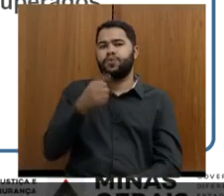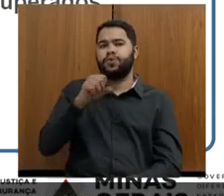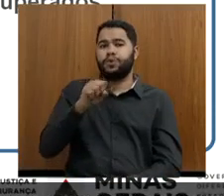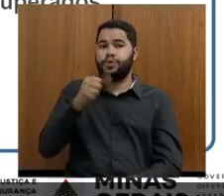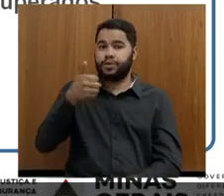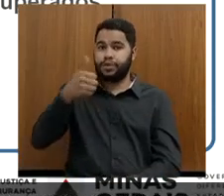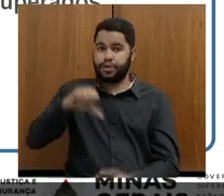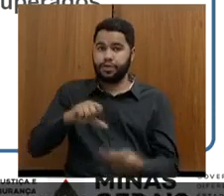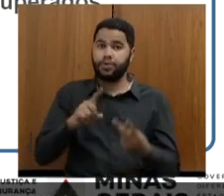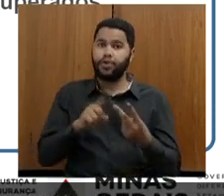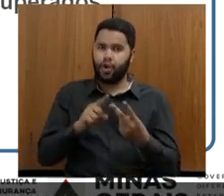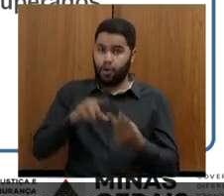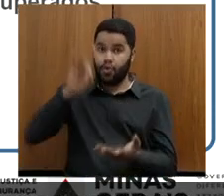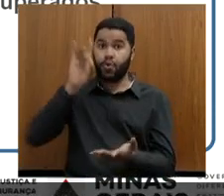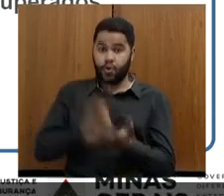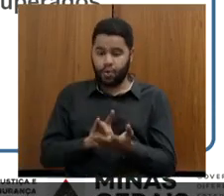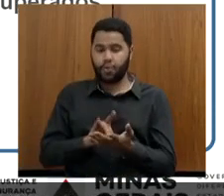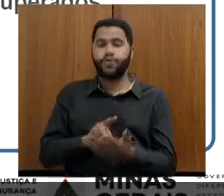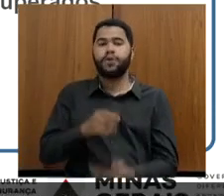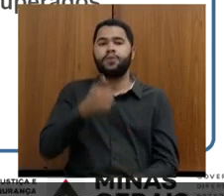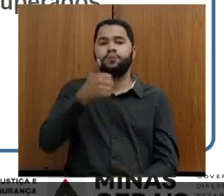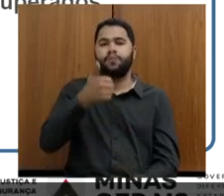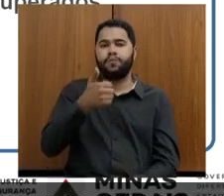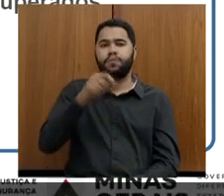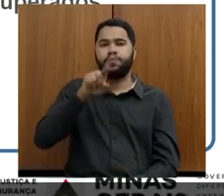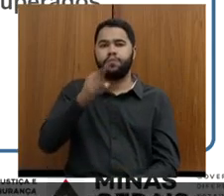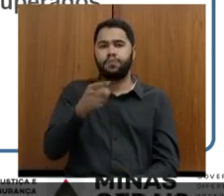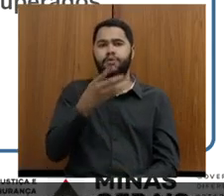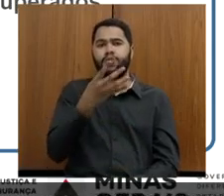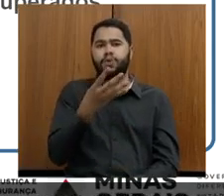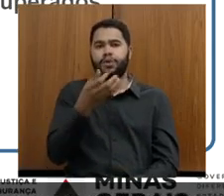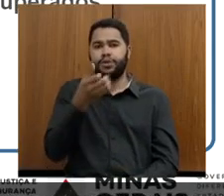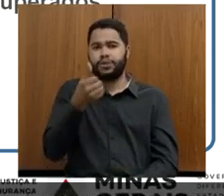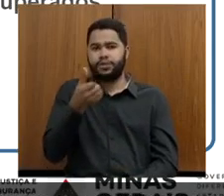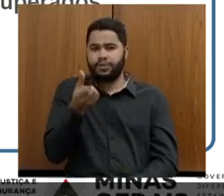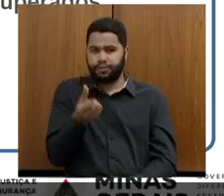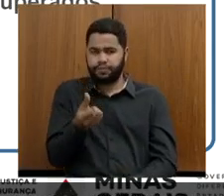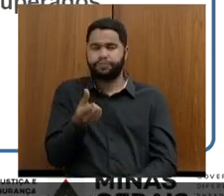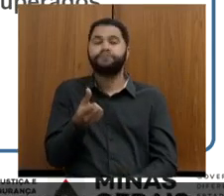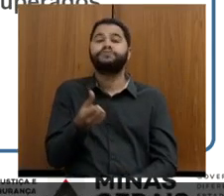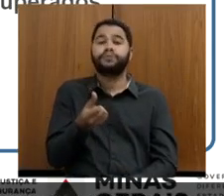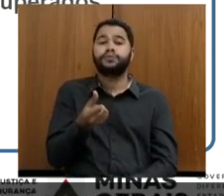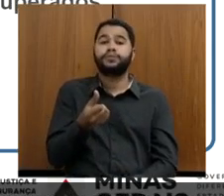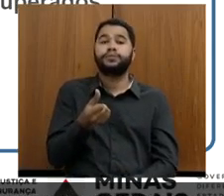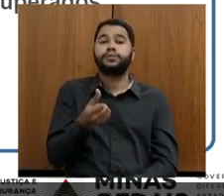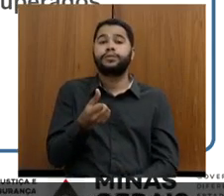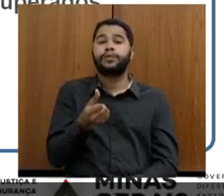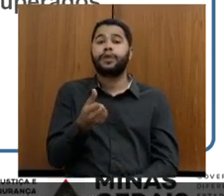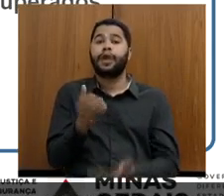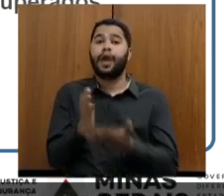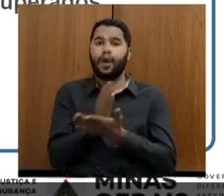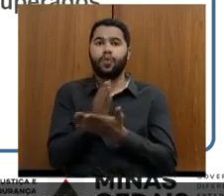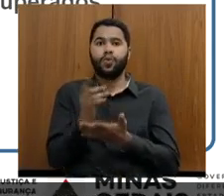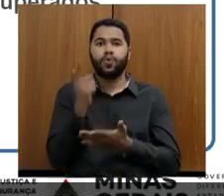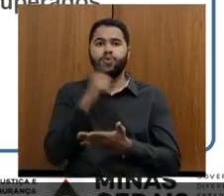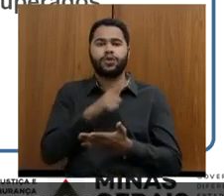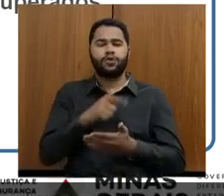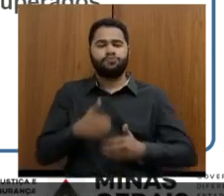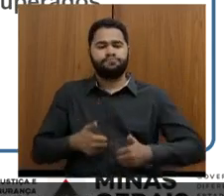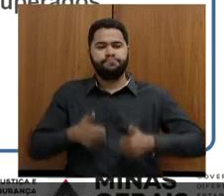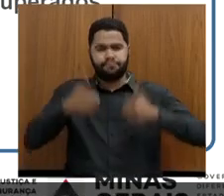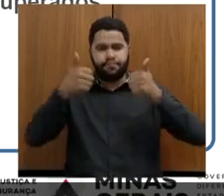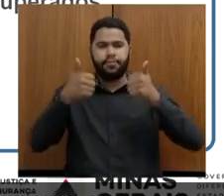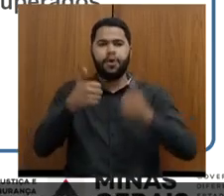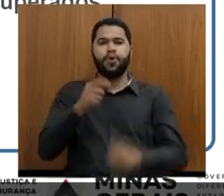1819 casos confirmados 1416 os casos recuperados